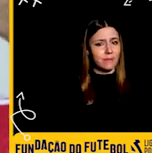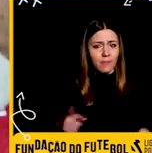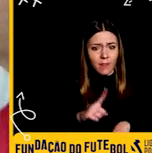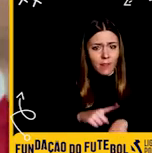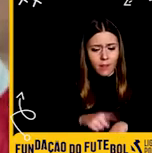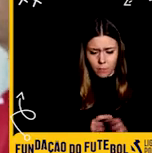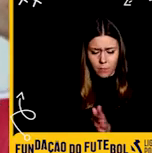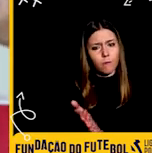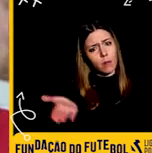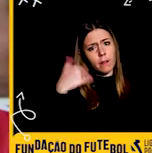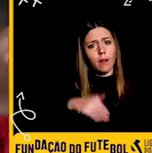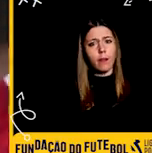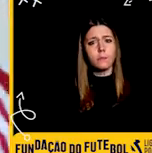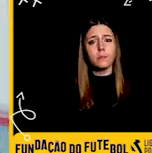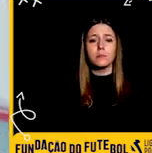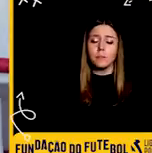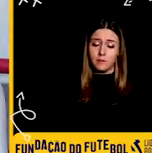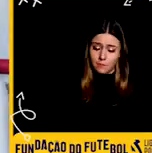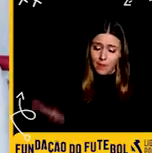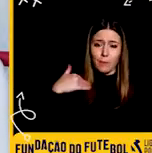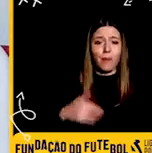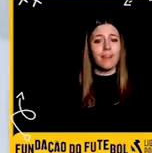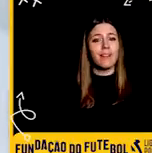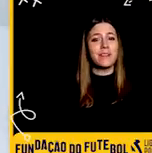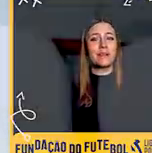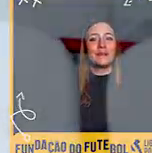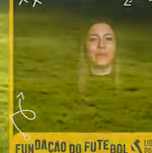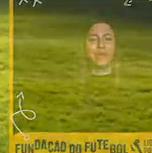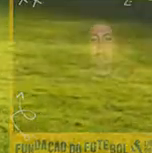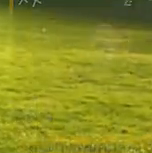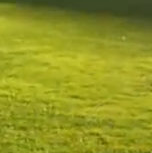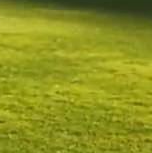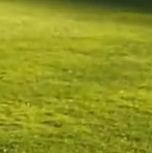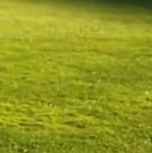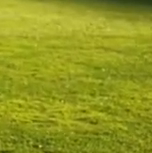Não perdemos mais tempo. Vamos a isso? Força. Vamos lá então. Siga.